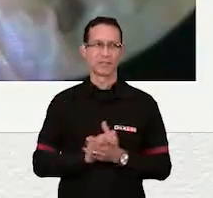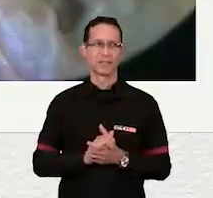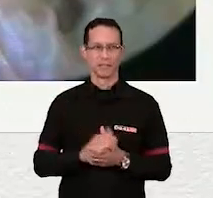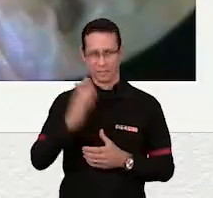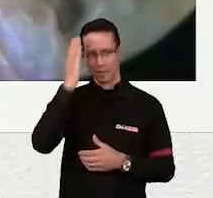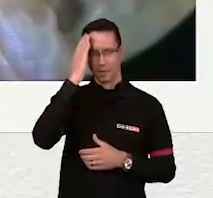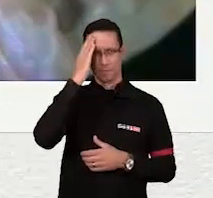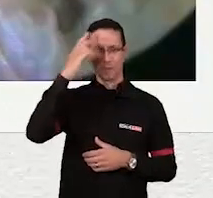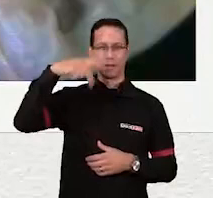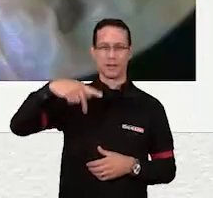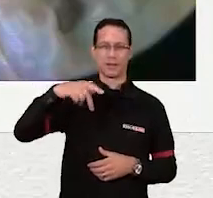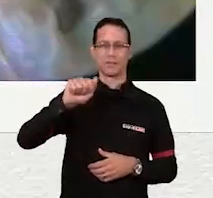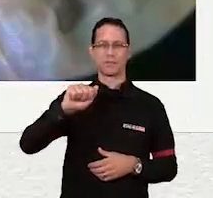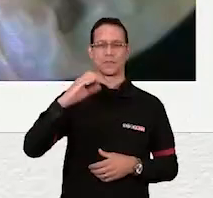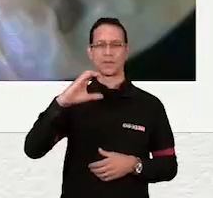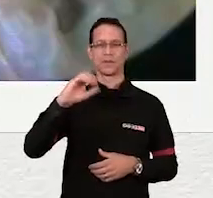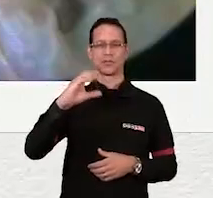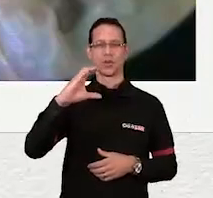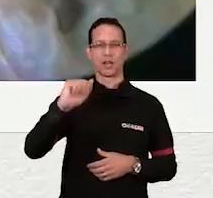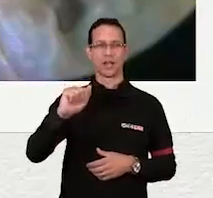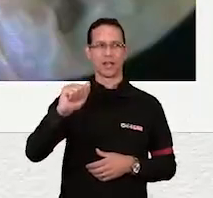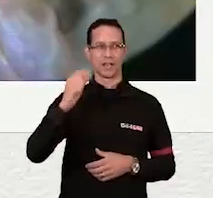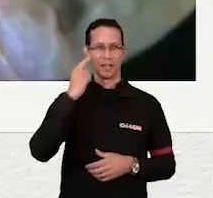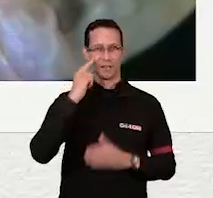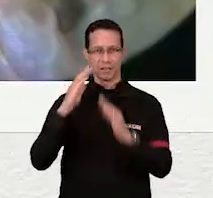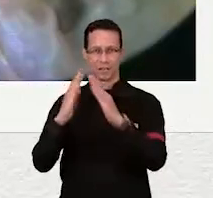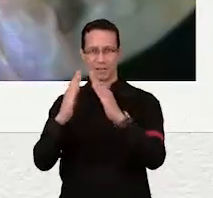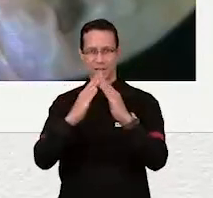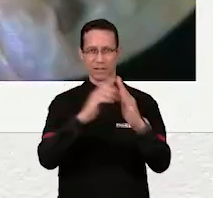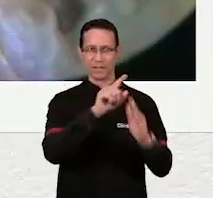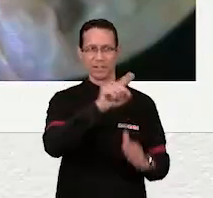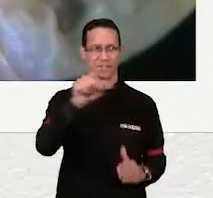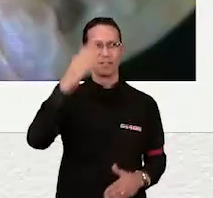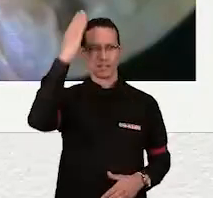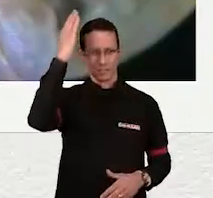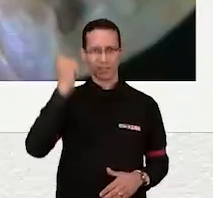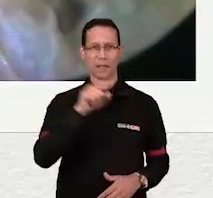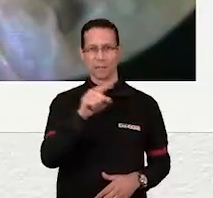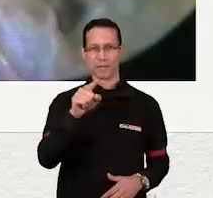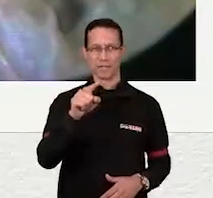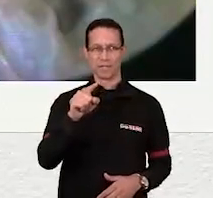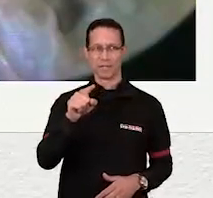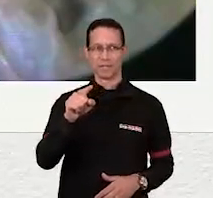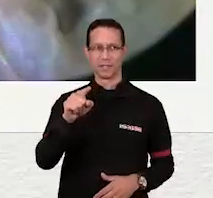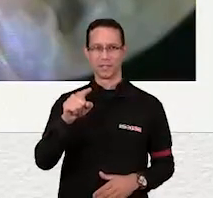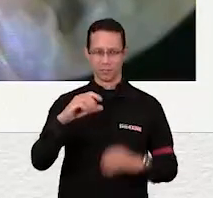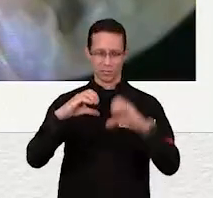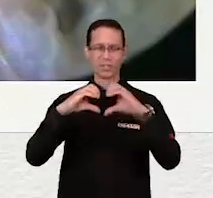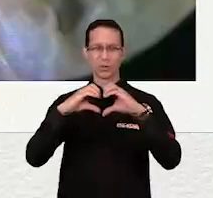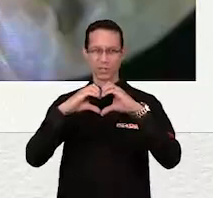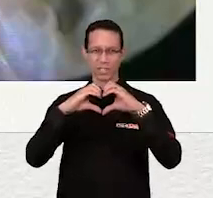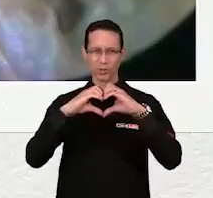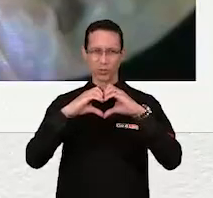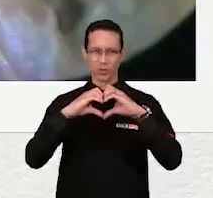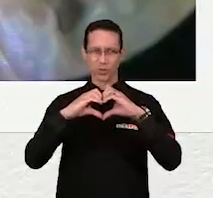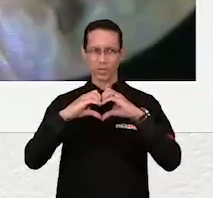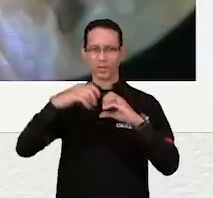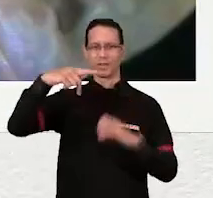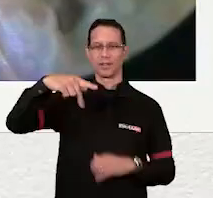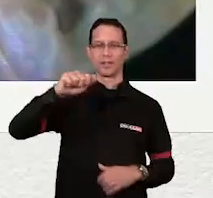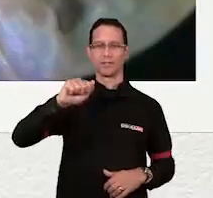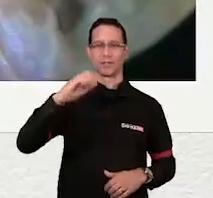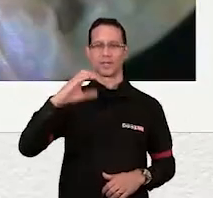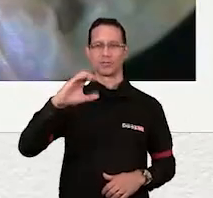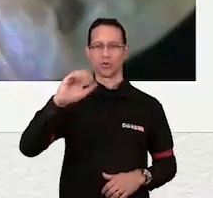Sabe a paçoca? Eu estou olhando, vocês estão em casa, mas tem gente aí atrás. Sabe a paçoca amor? Amor, aquela que tem o coraçãozinho? A Cris não